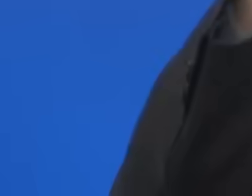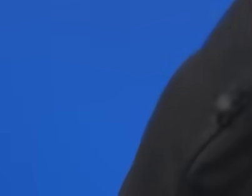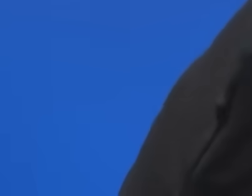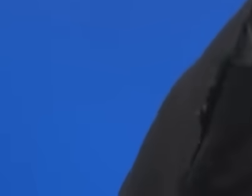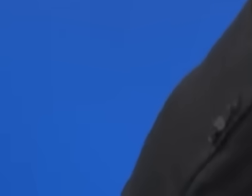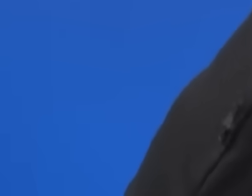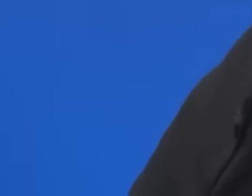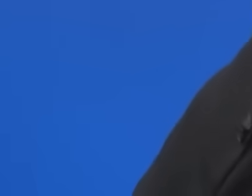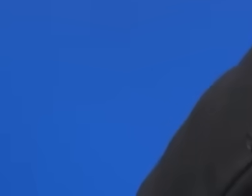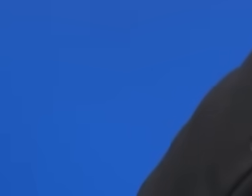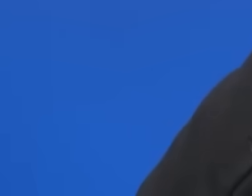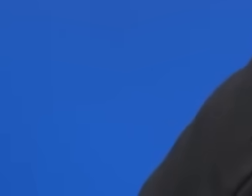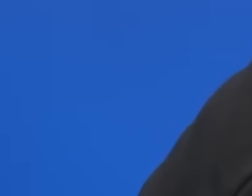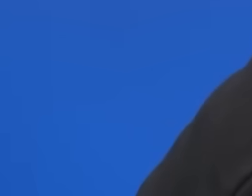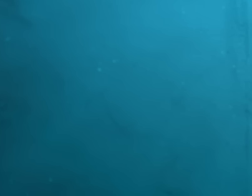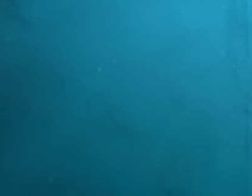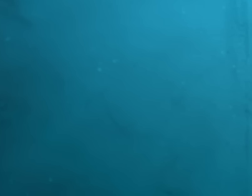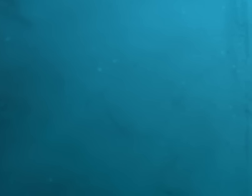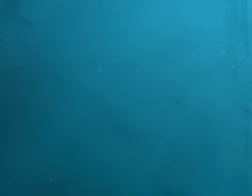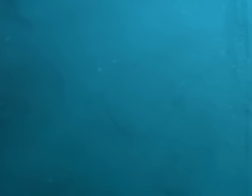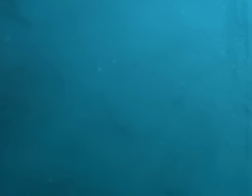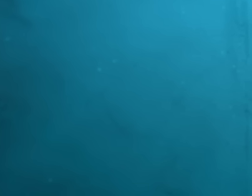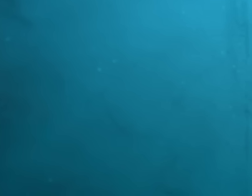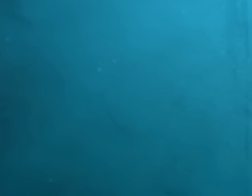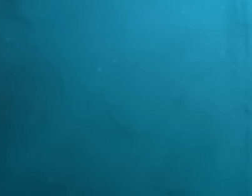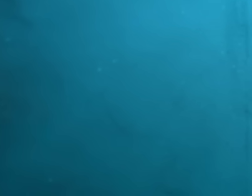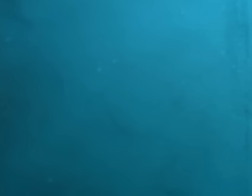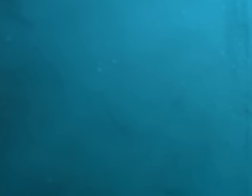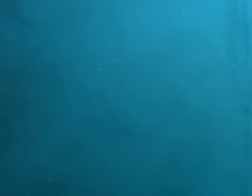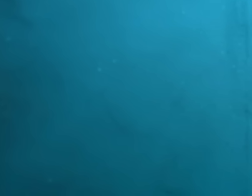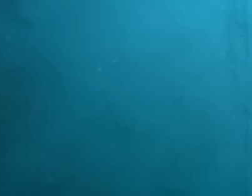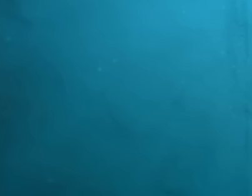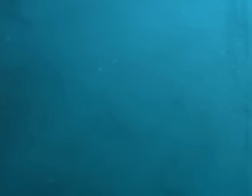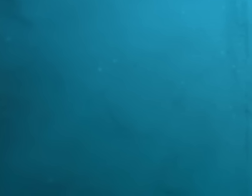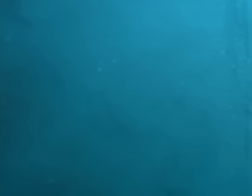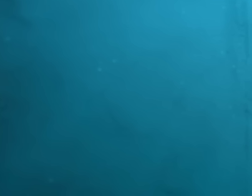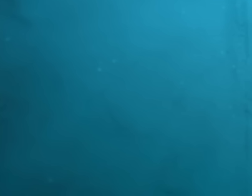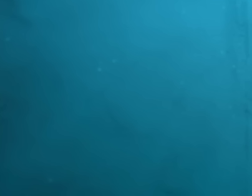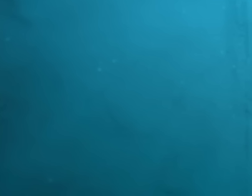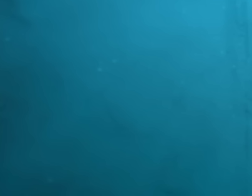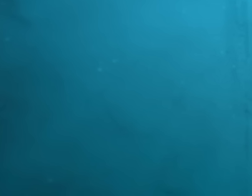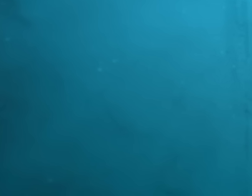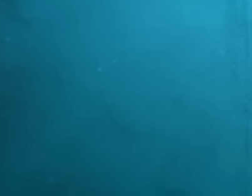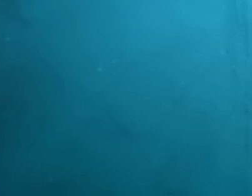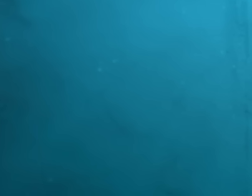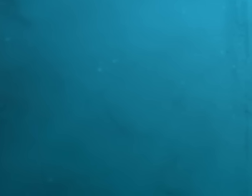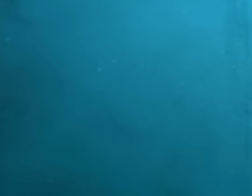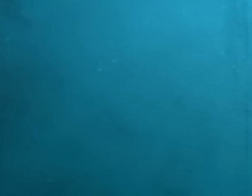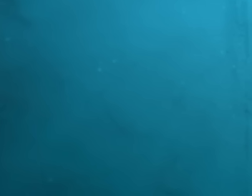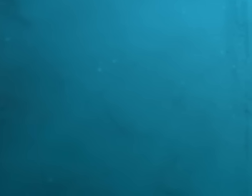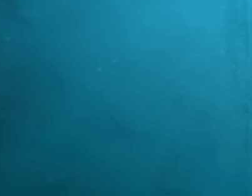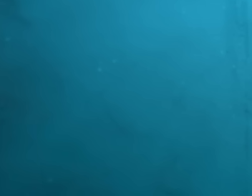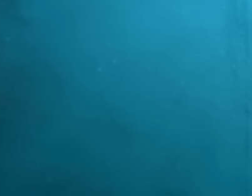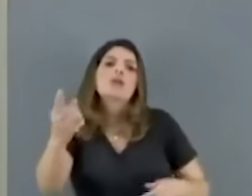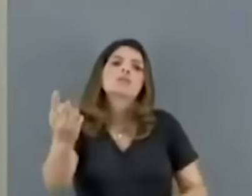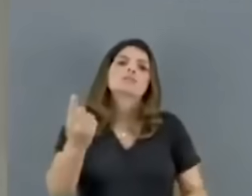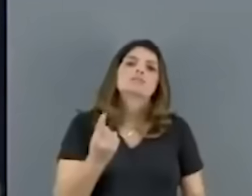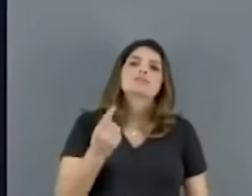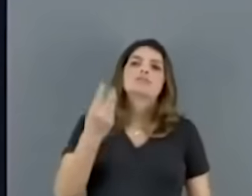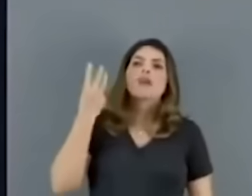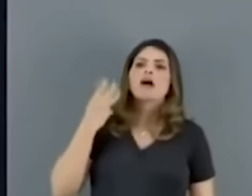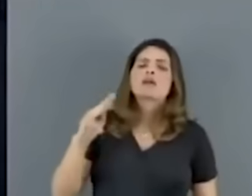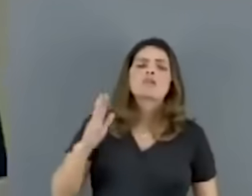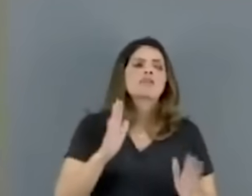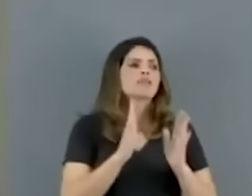principal instância da justiça no país. Dino ainda precisa ser aprovado pelo Senado em uma sessão que deve ocorrer nas próximas semanas. O